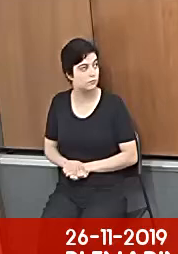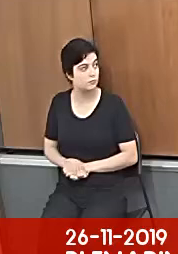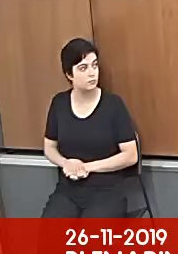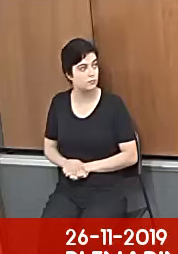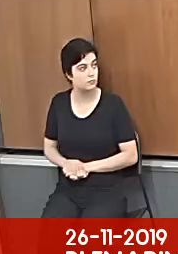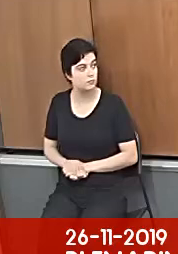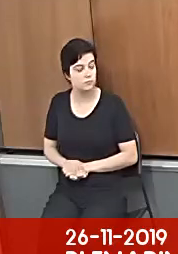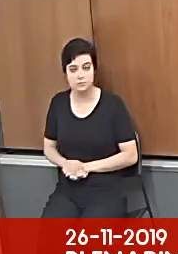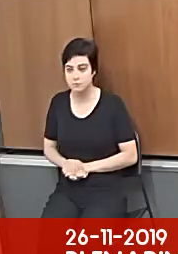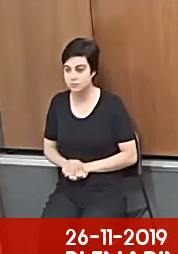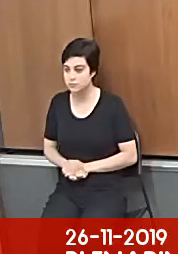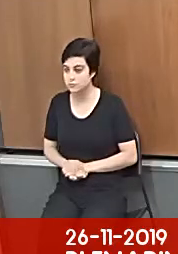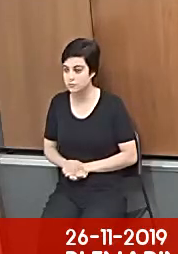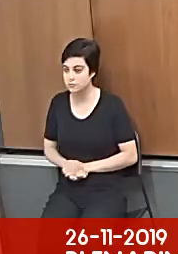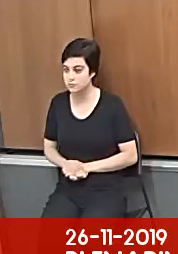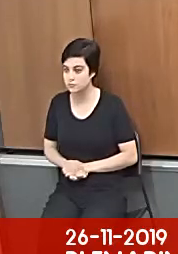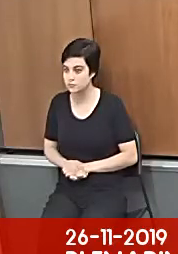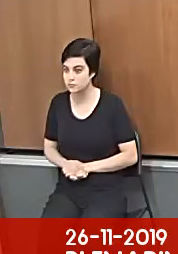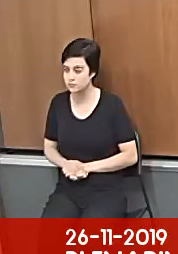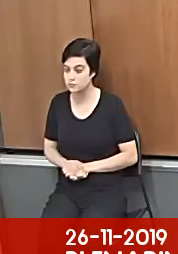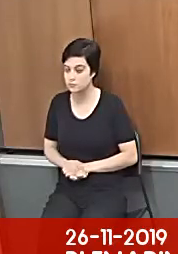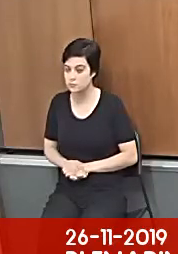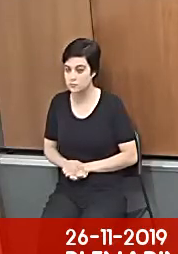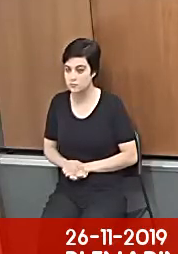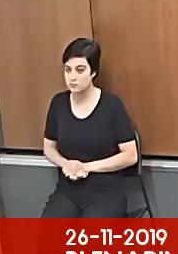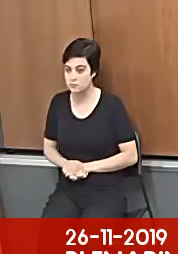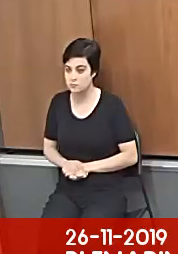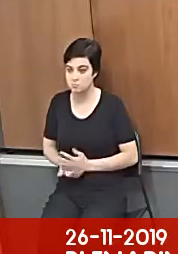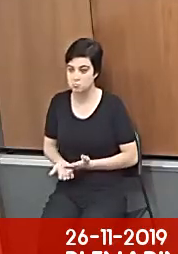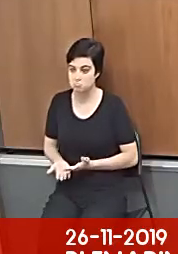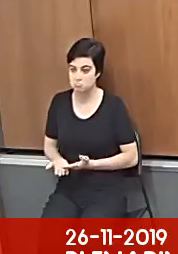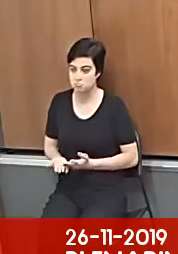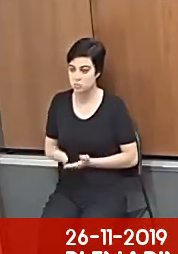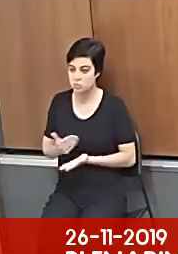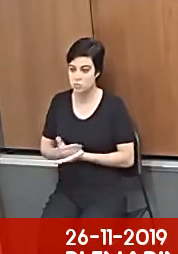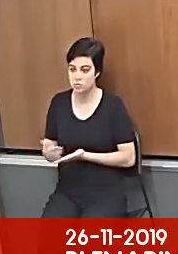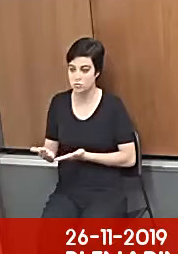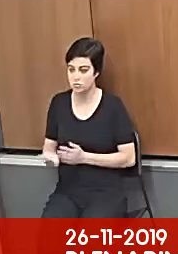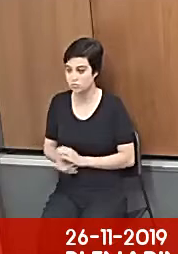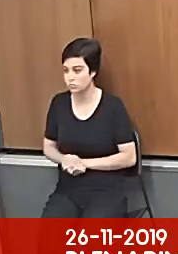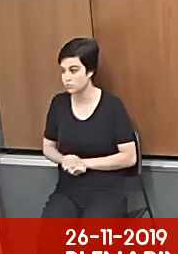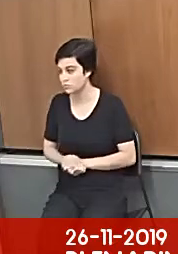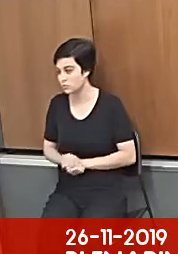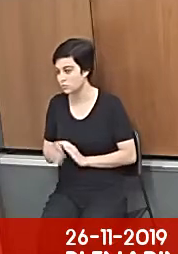Não, ainda não. Por favor, façam registro biométrico.